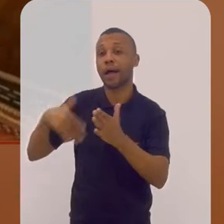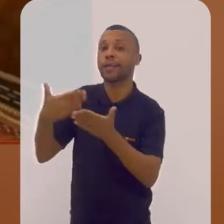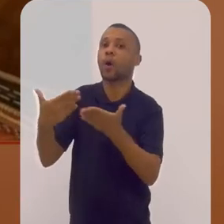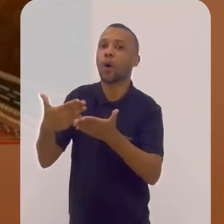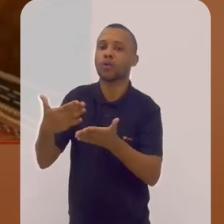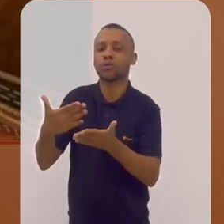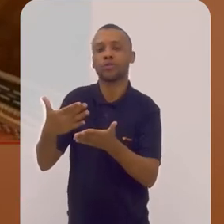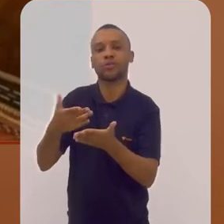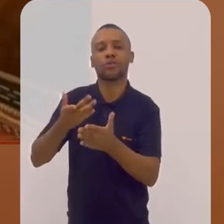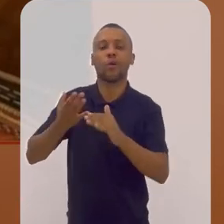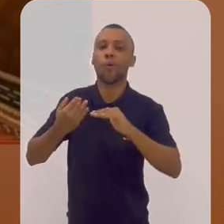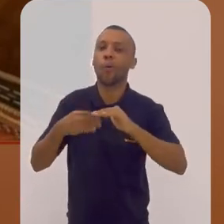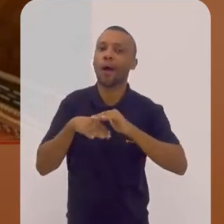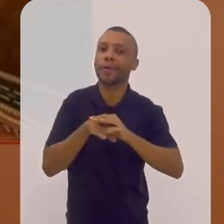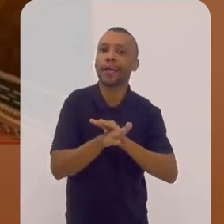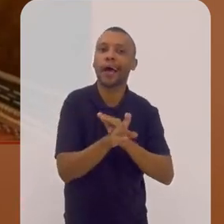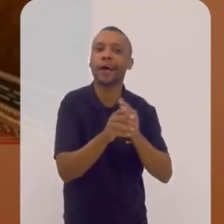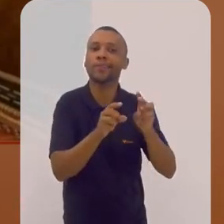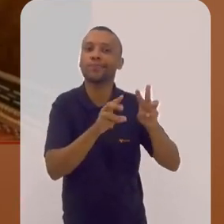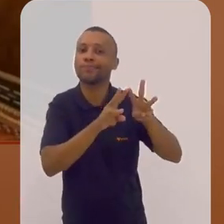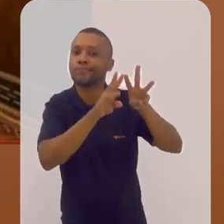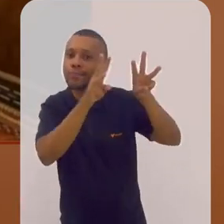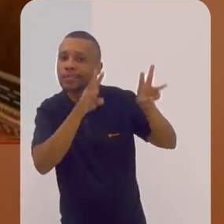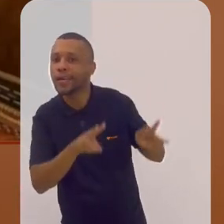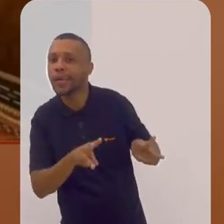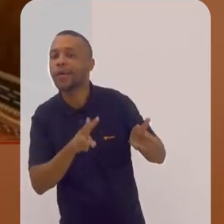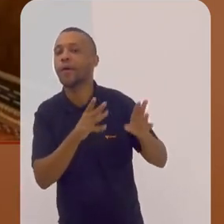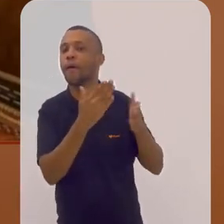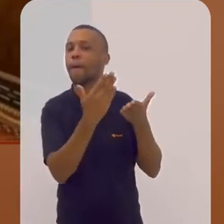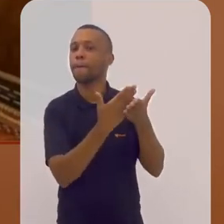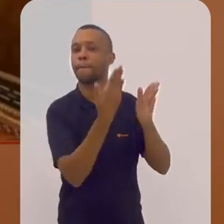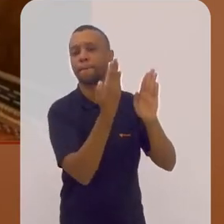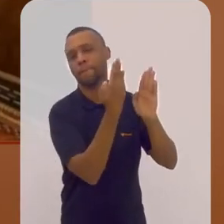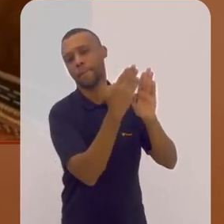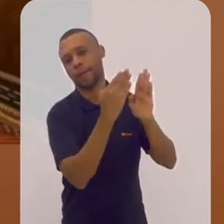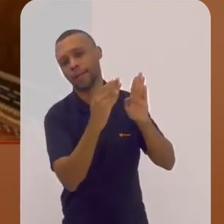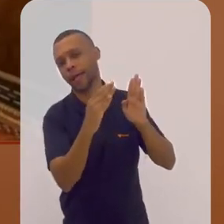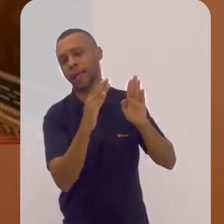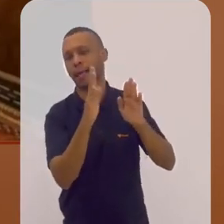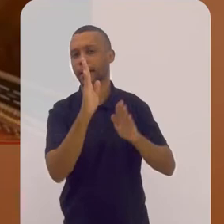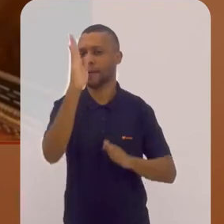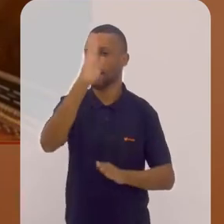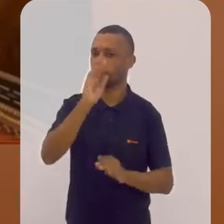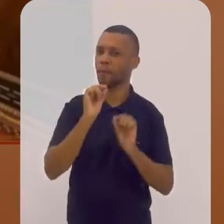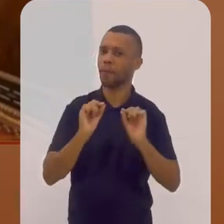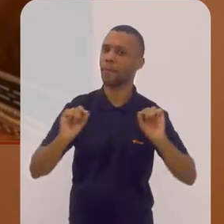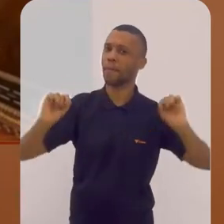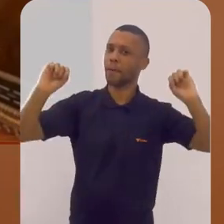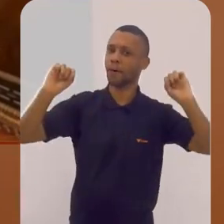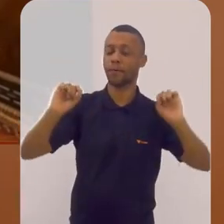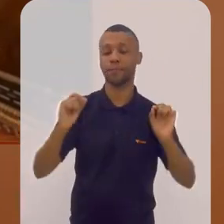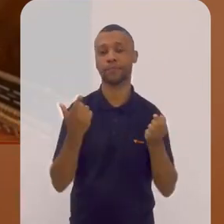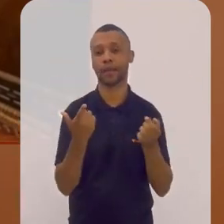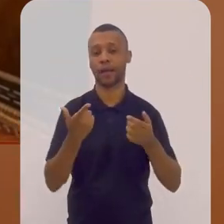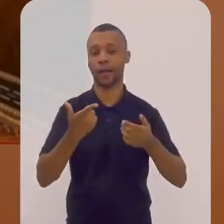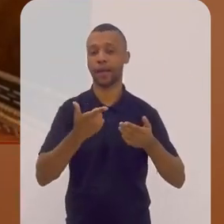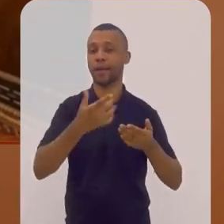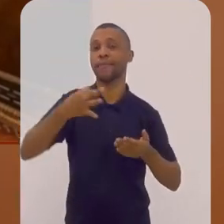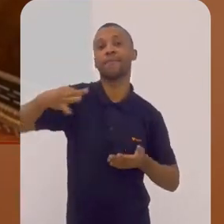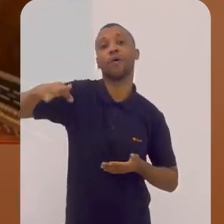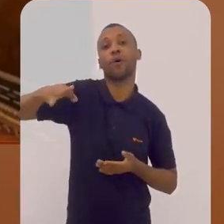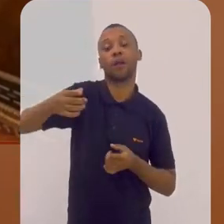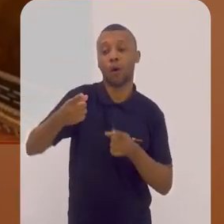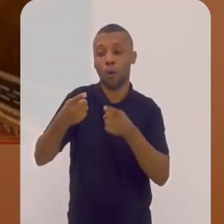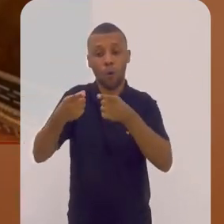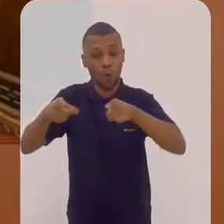formato manuscrito, guardados em arquivos espalhados por todo o Brasil. Os músicos